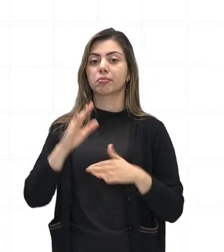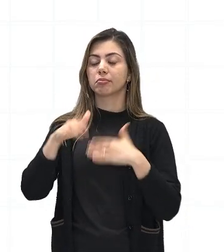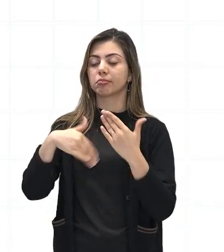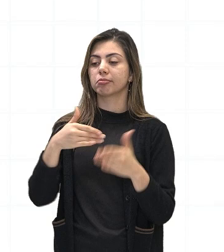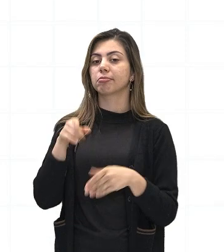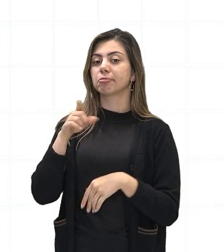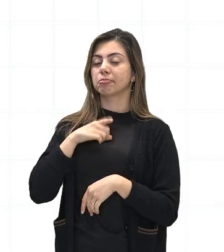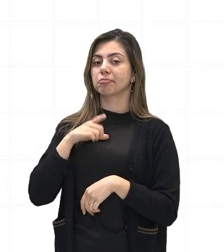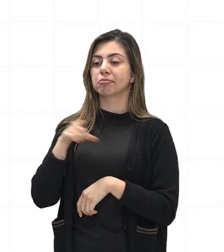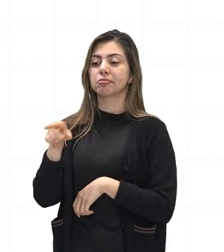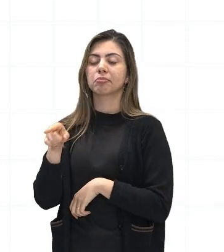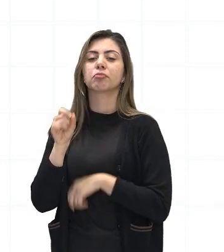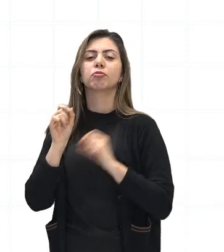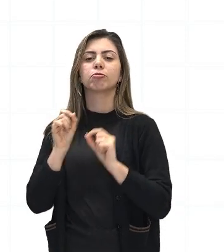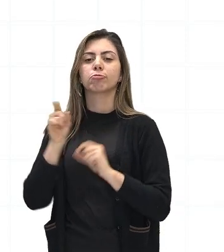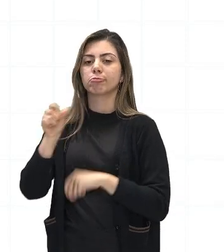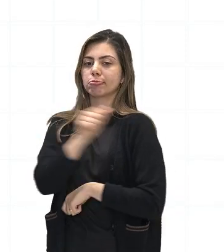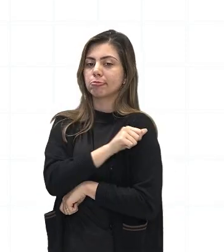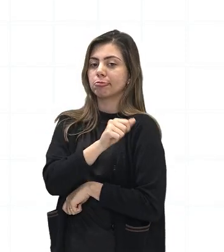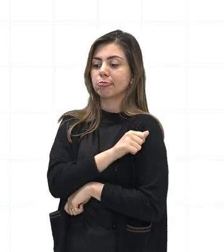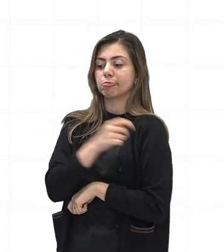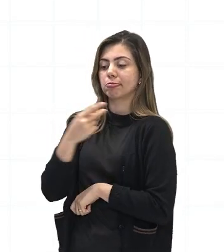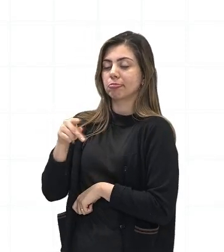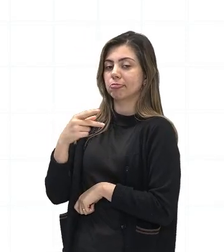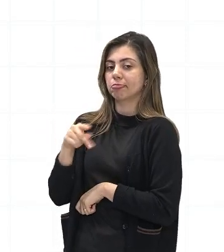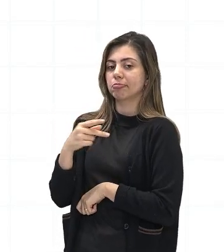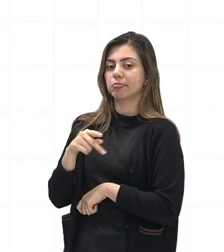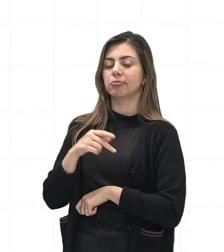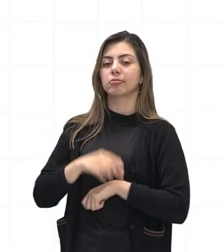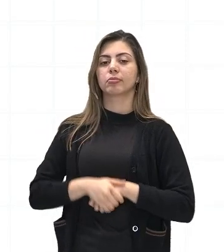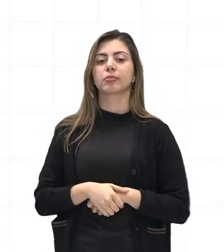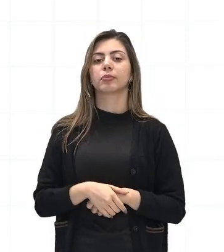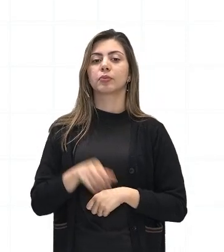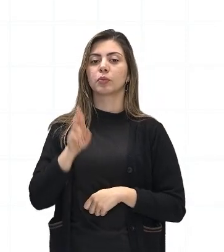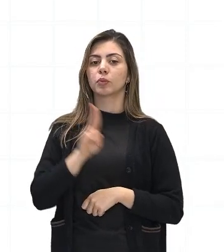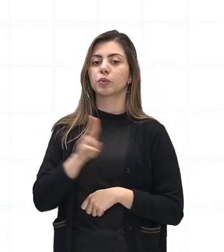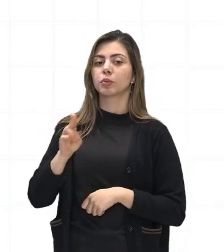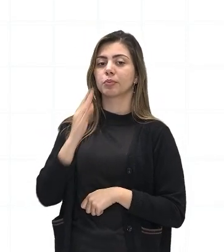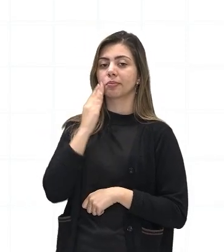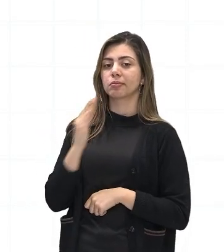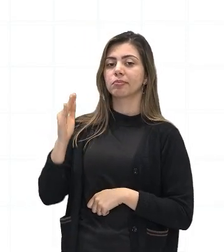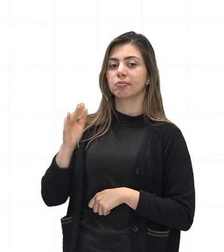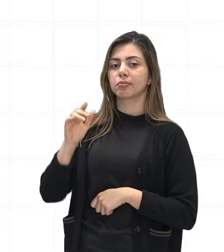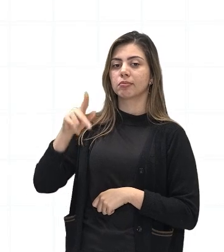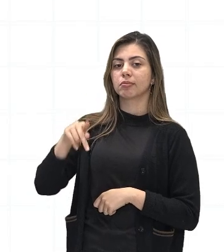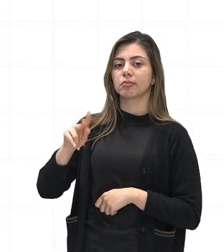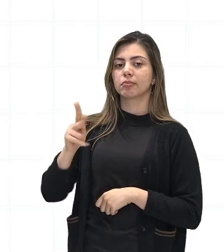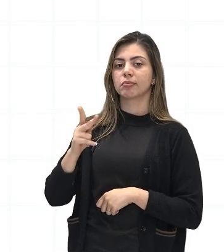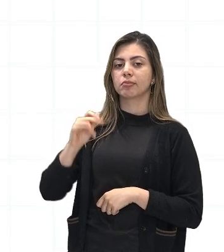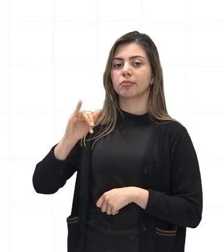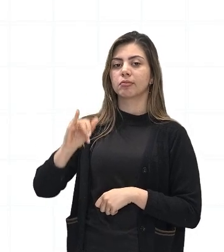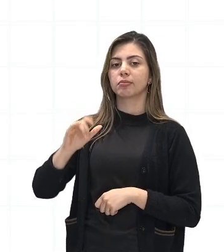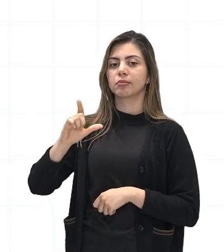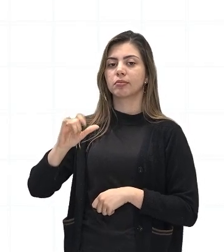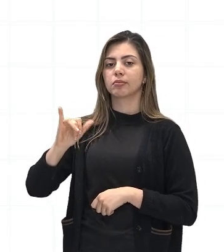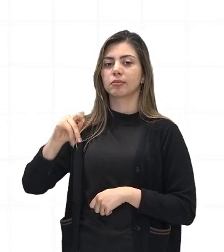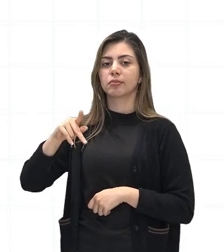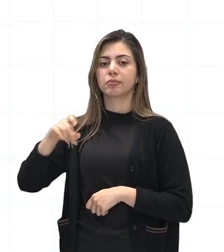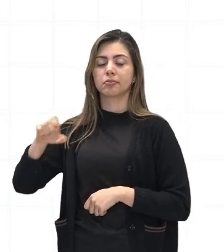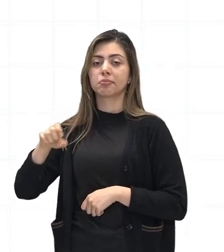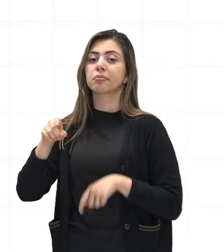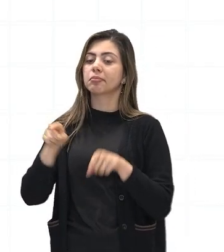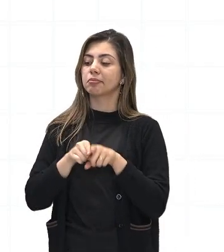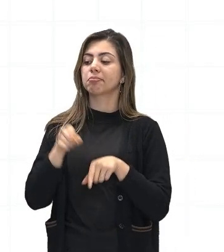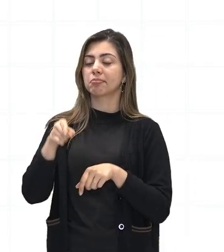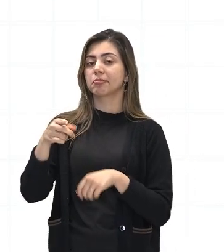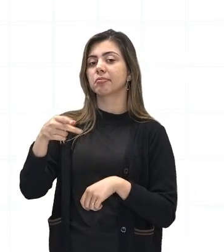vocês vão observar aí na cartela, chamado Philippe Emmanuel Sochart, também francês,